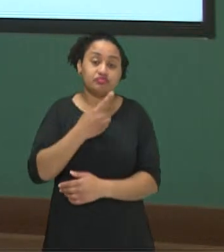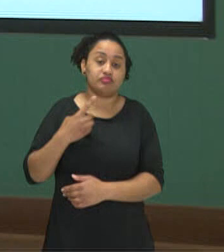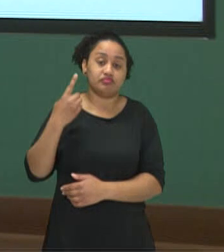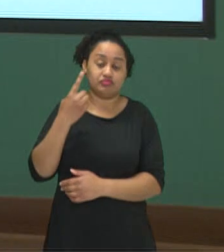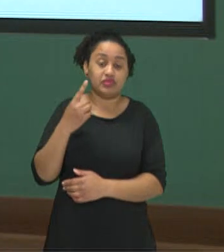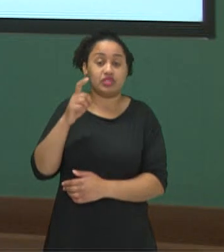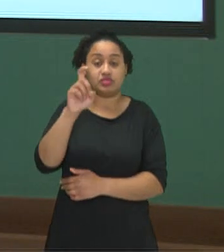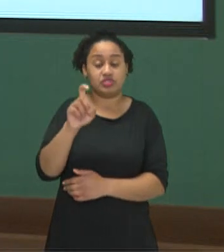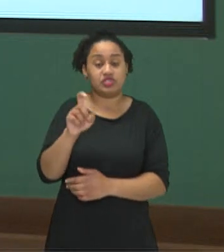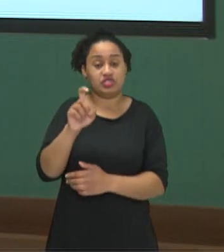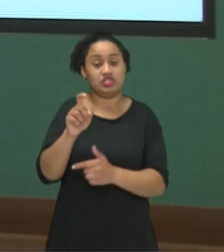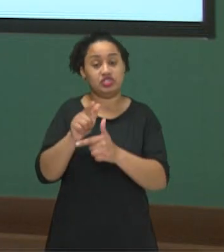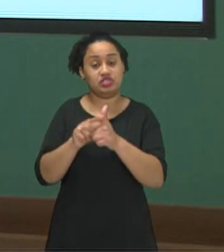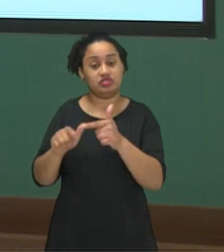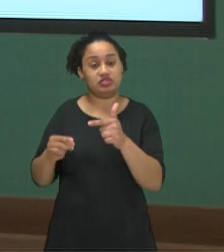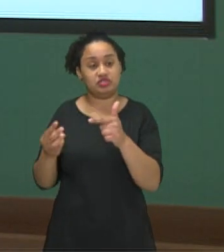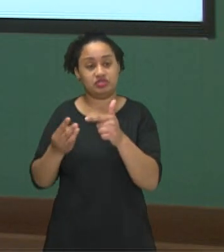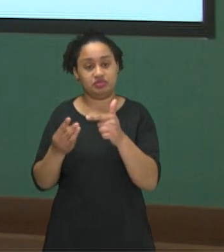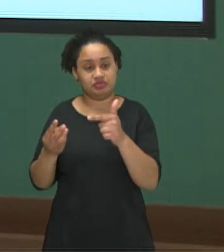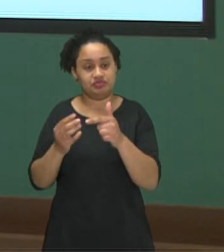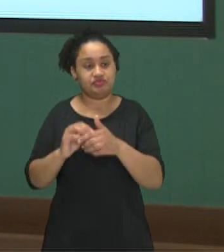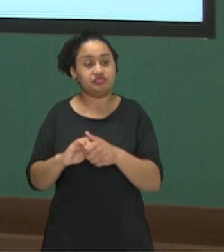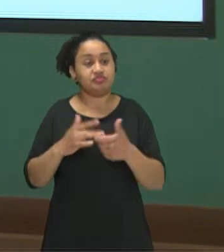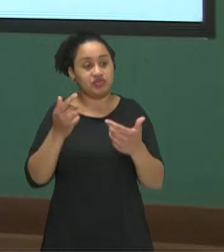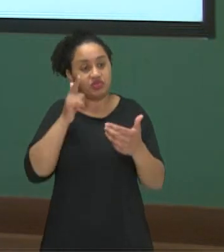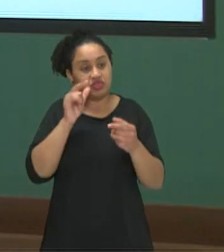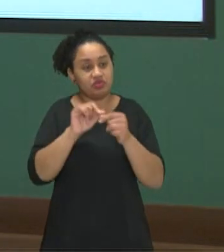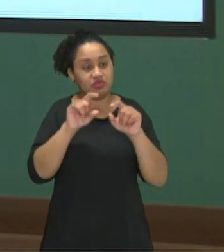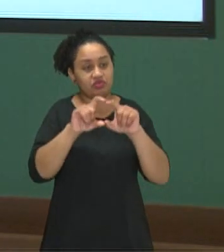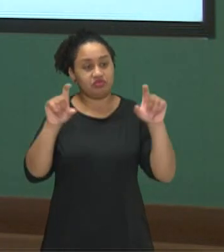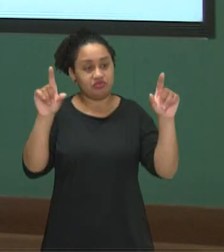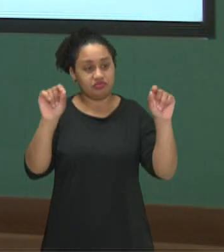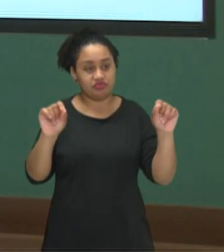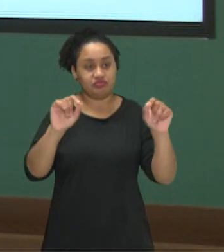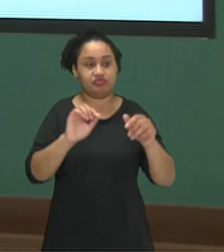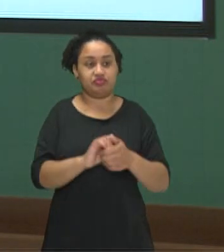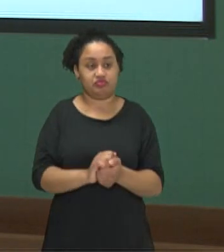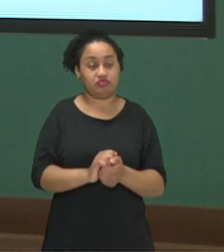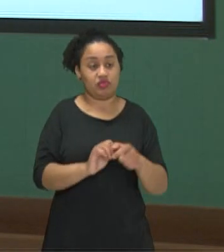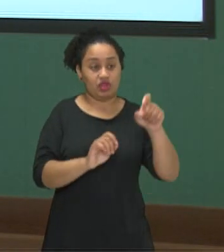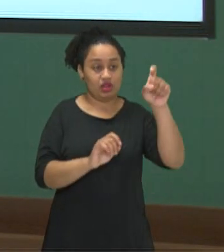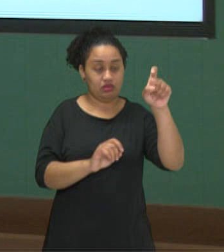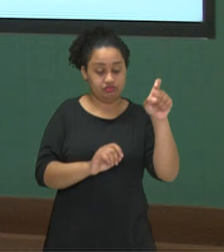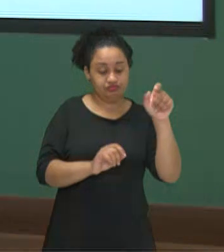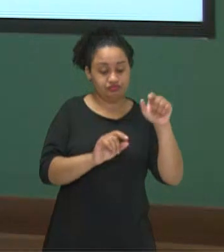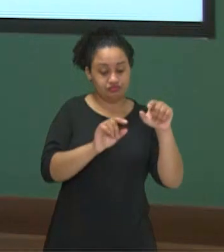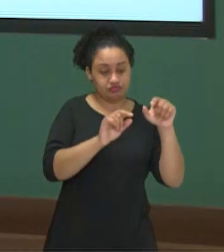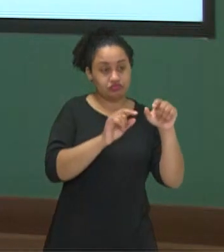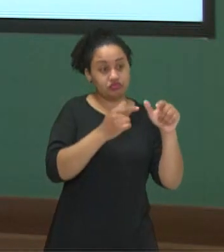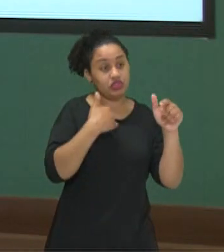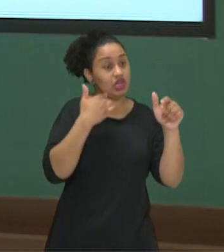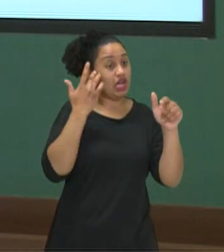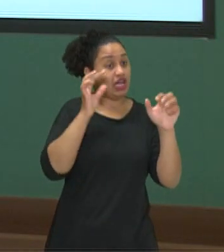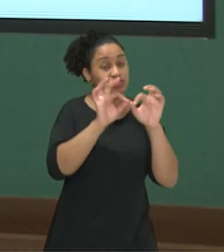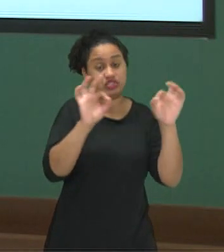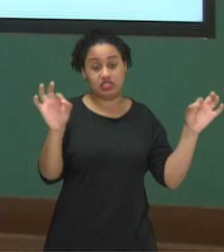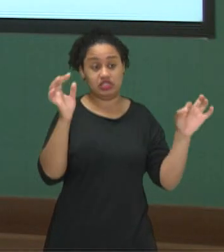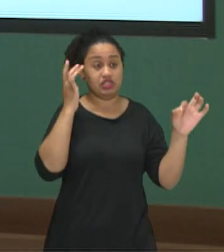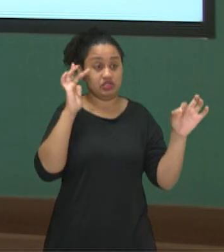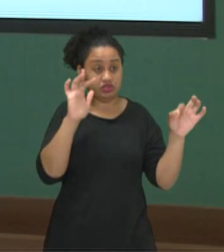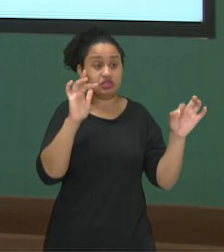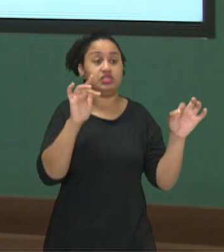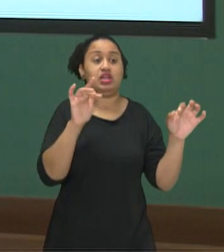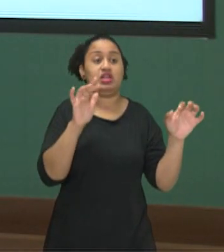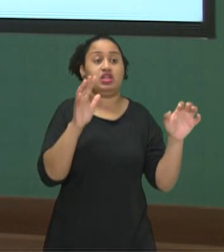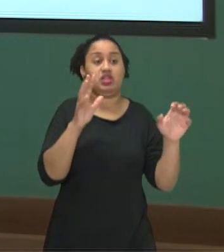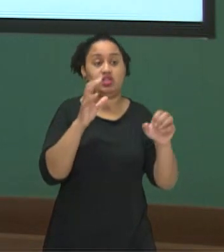por 3. E é assim que nós montamos a nossa equação. A distância entre Salvador e Mangue Seco em 4 horas,